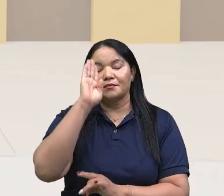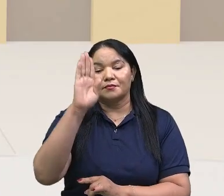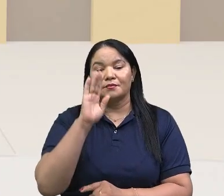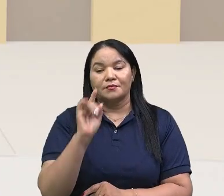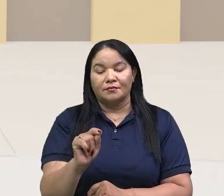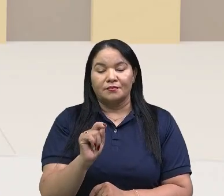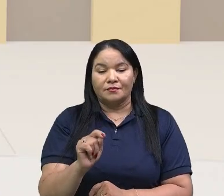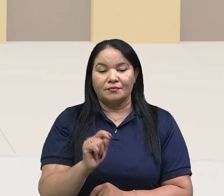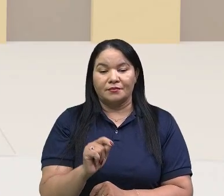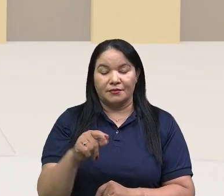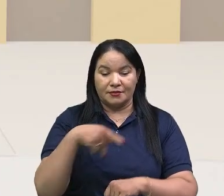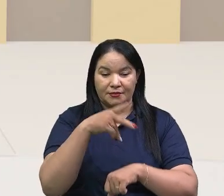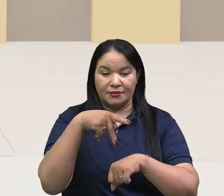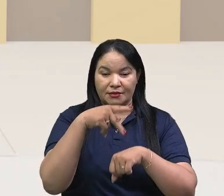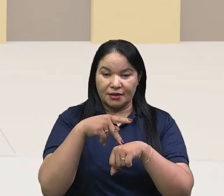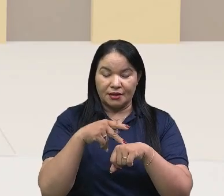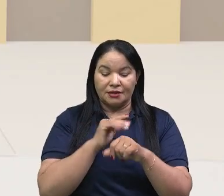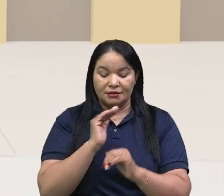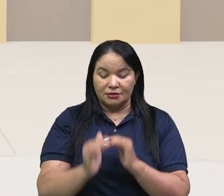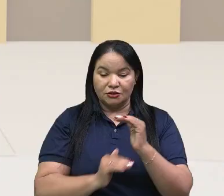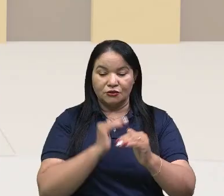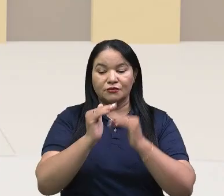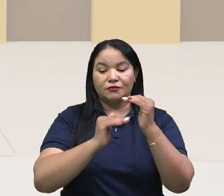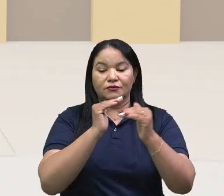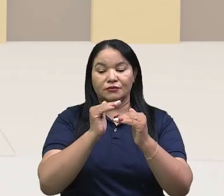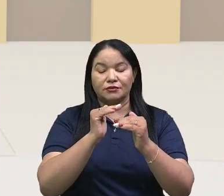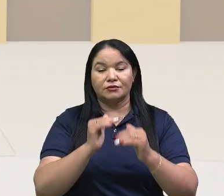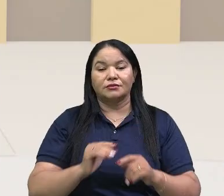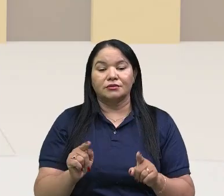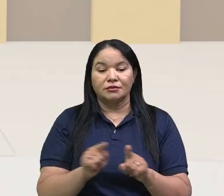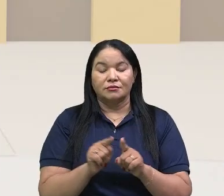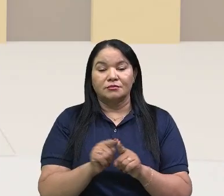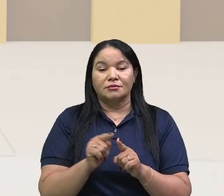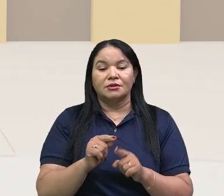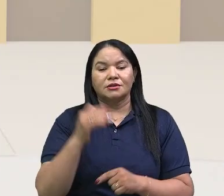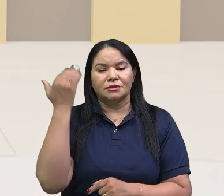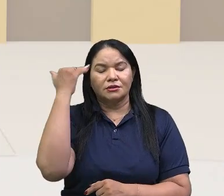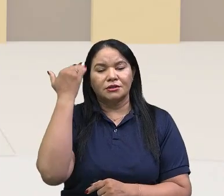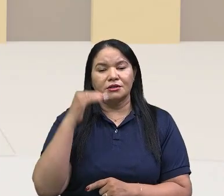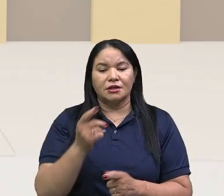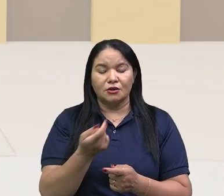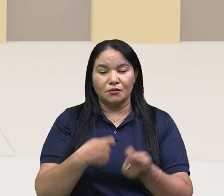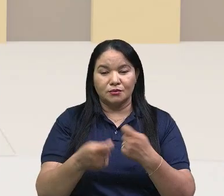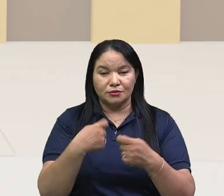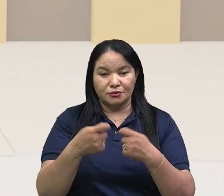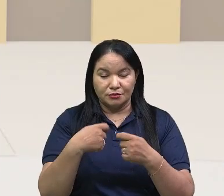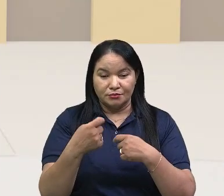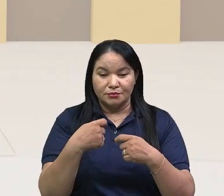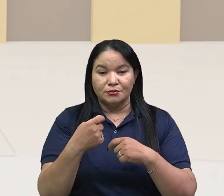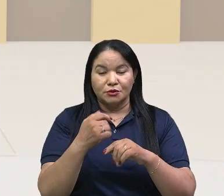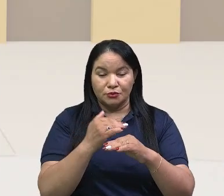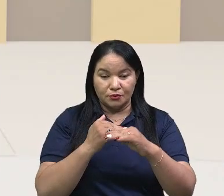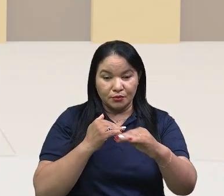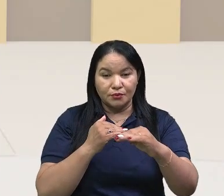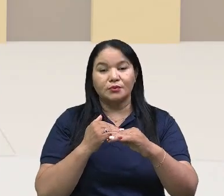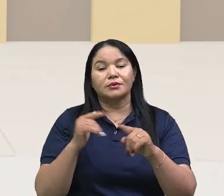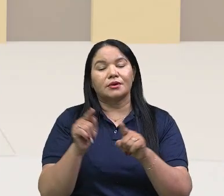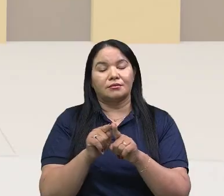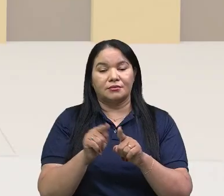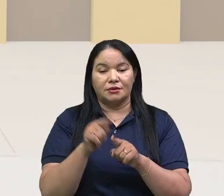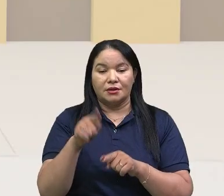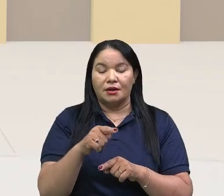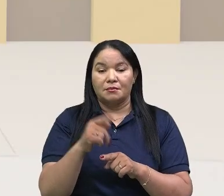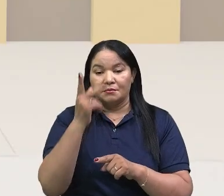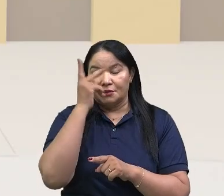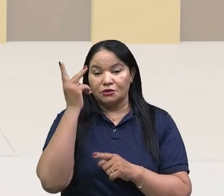gente, aos países mais desenvolvidos, né, que tem já uma economia mais estabilizada. Então, as pessoas elas